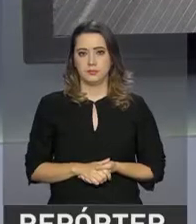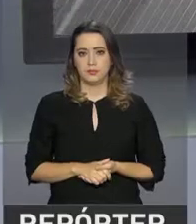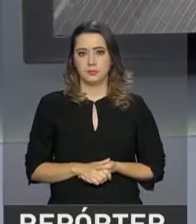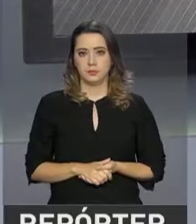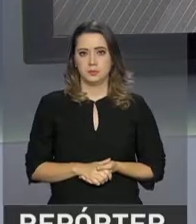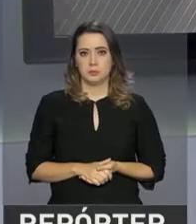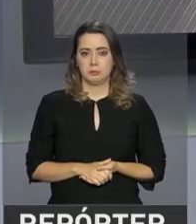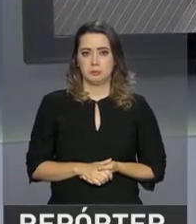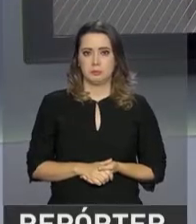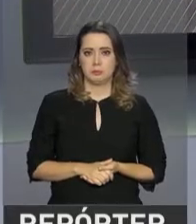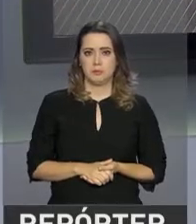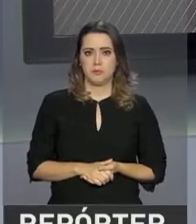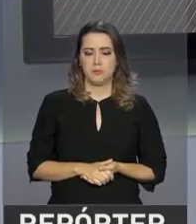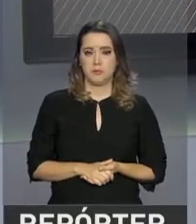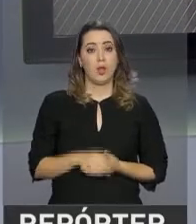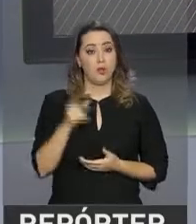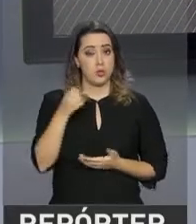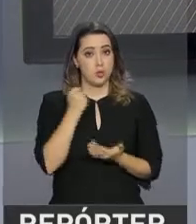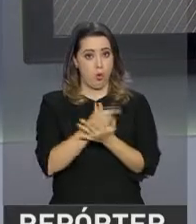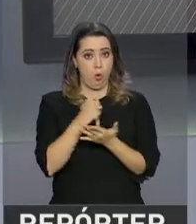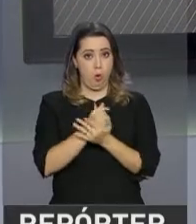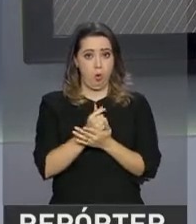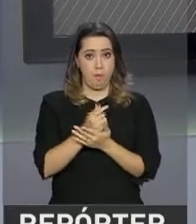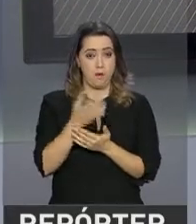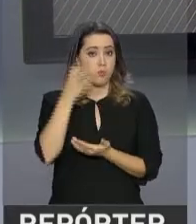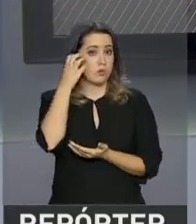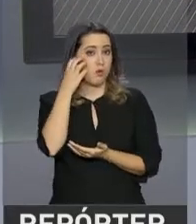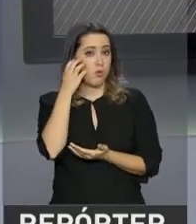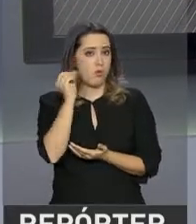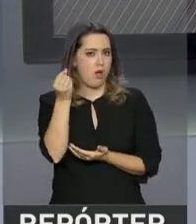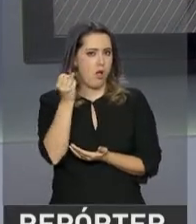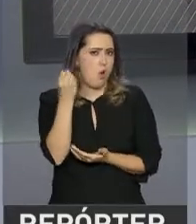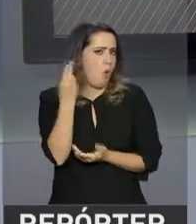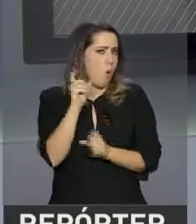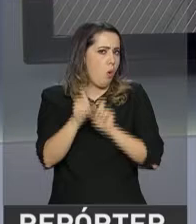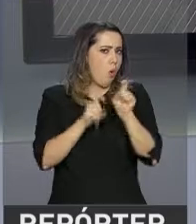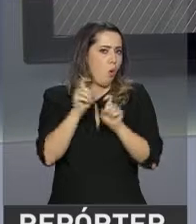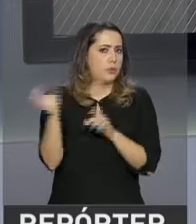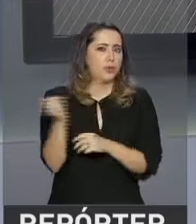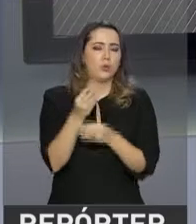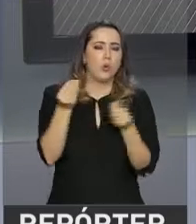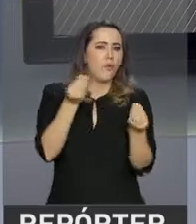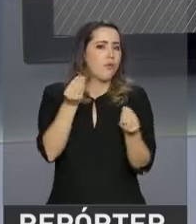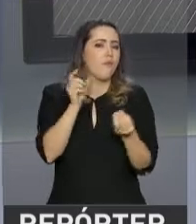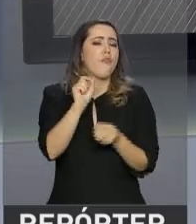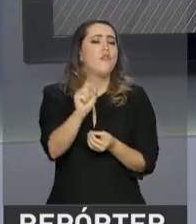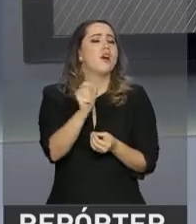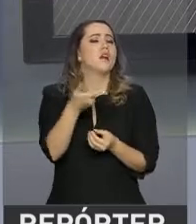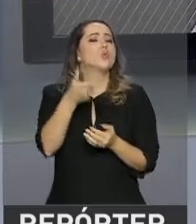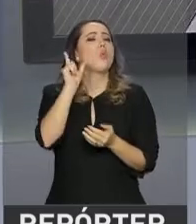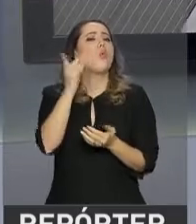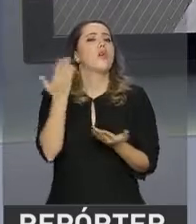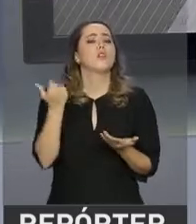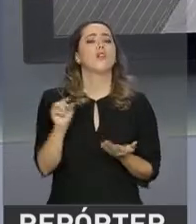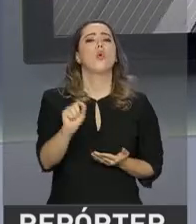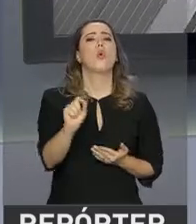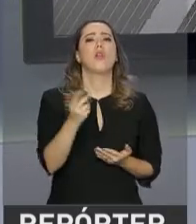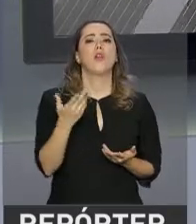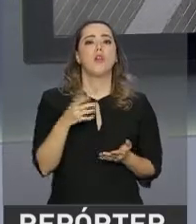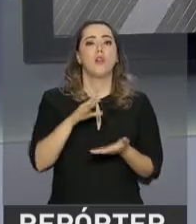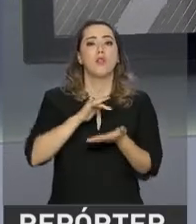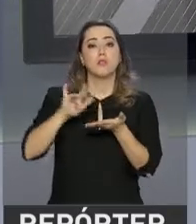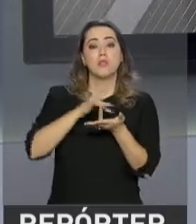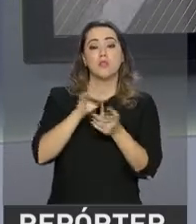quando compra um celular ou um computador novo você pensa no destino do antigo o descarte irresponsável